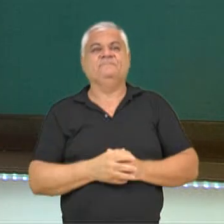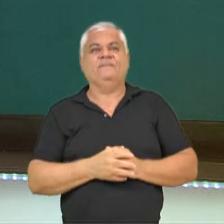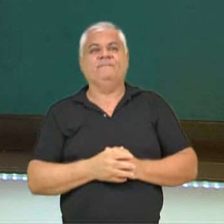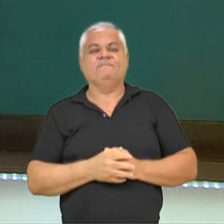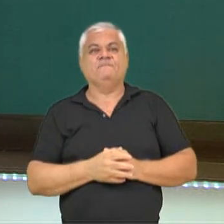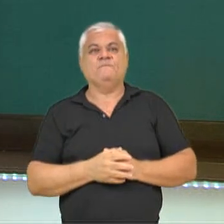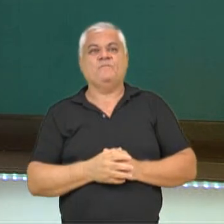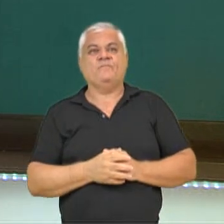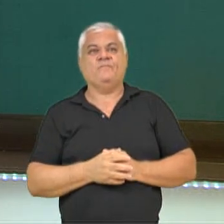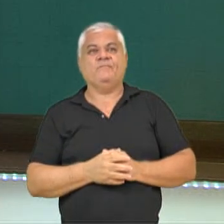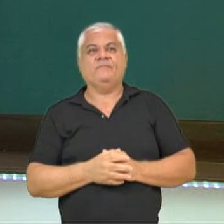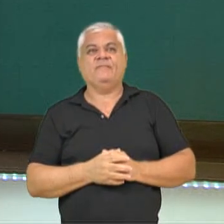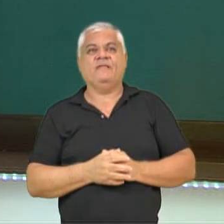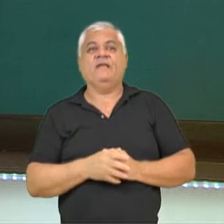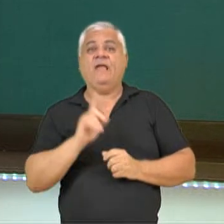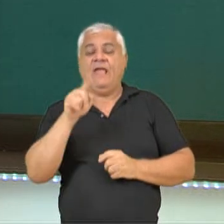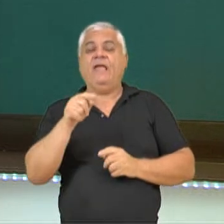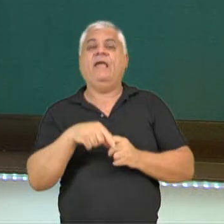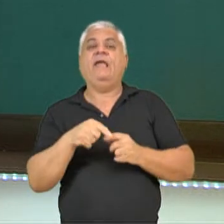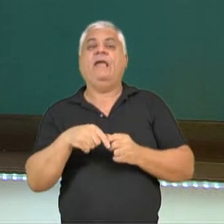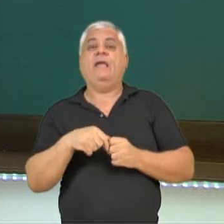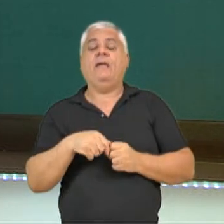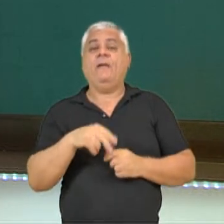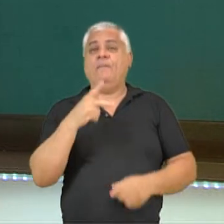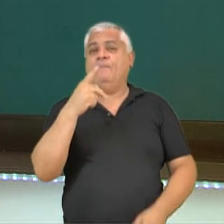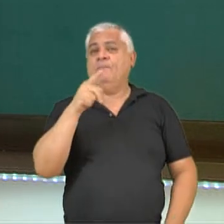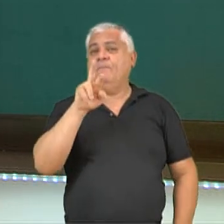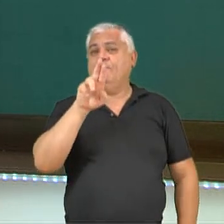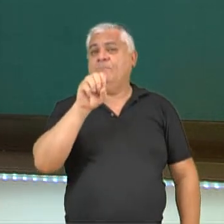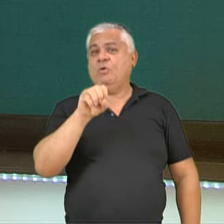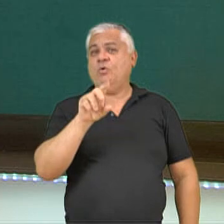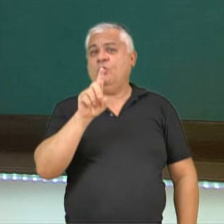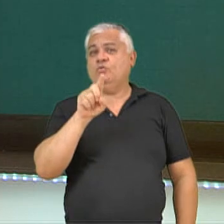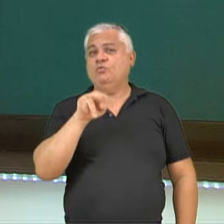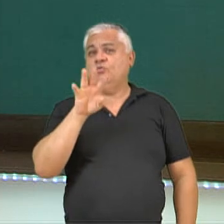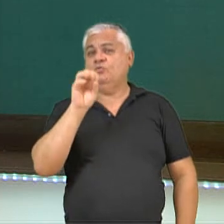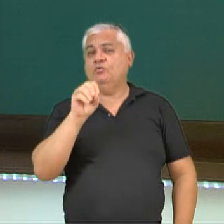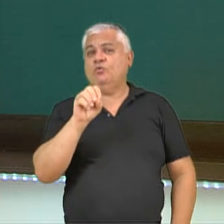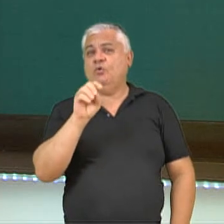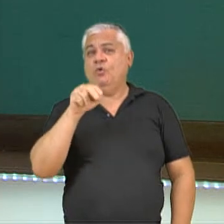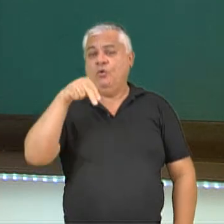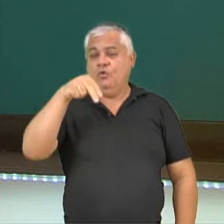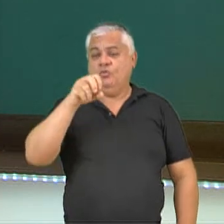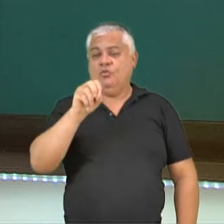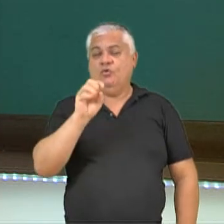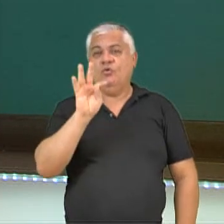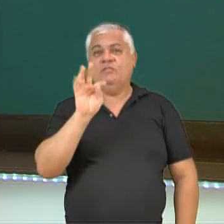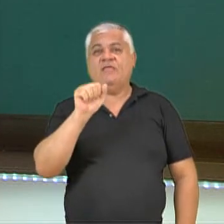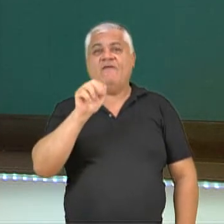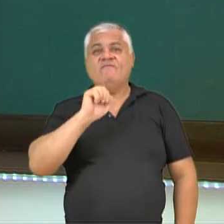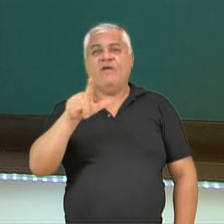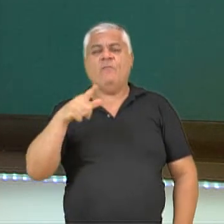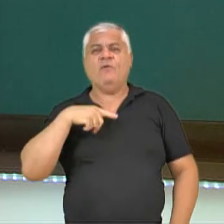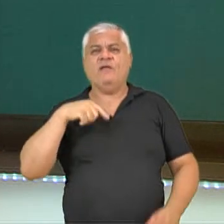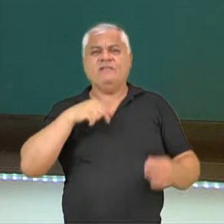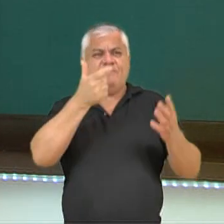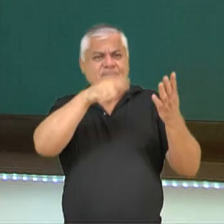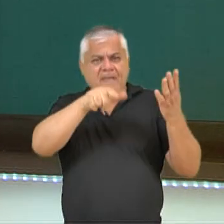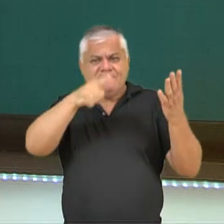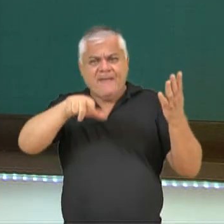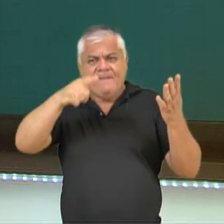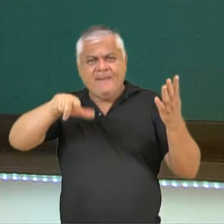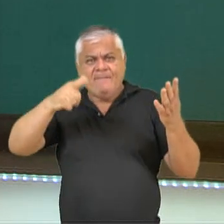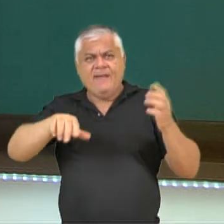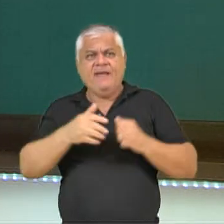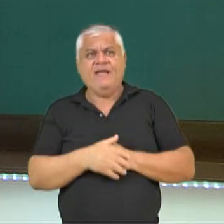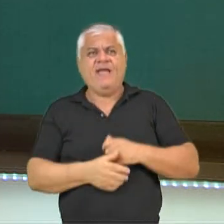Então, olha lá, isso é chamado de um produto notável. A mais B vezes A mais B. Por que, que ele é notável? Porque aparece várias vezes. E A